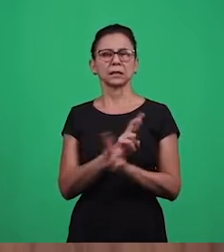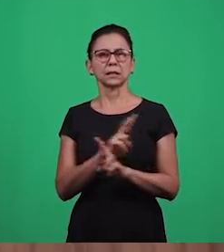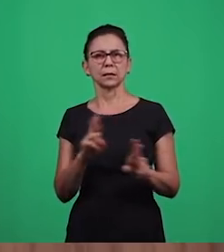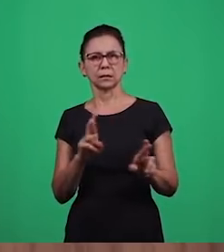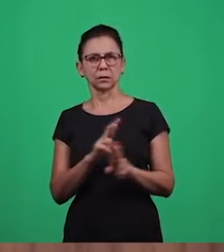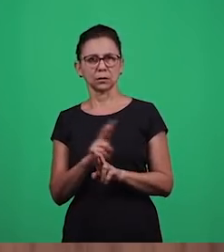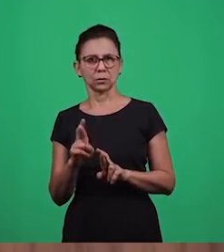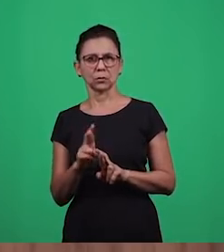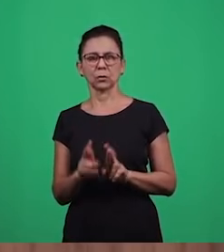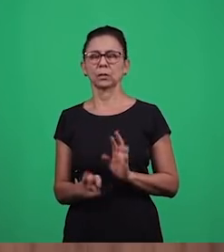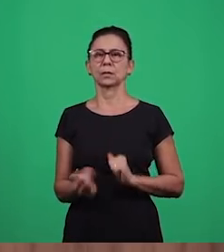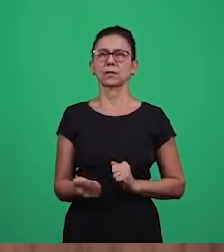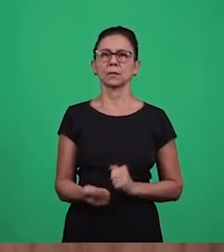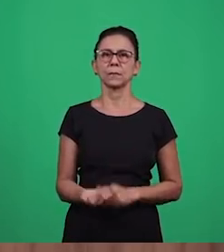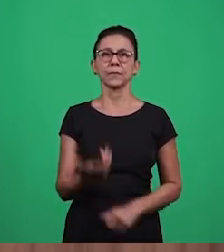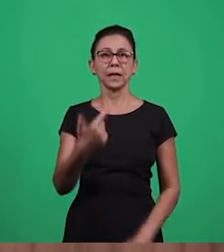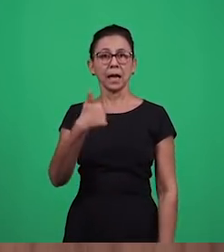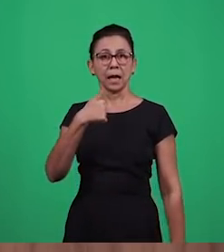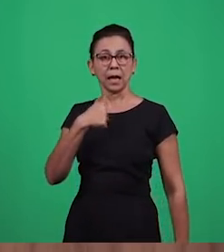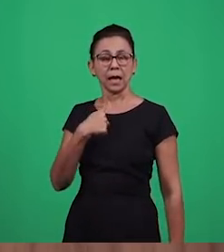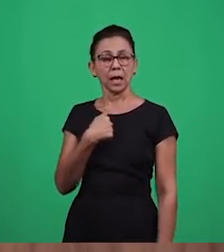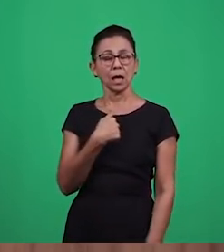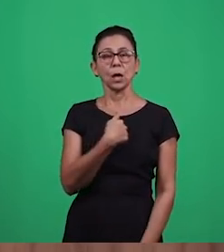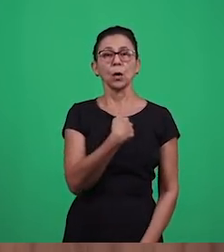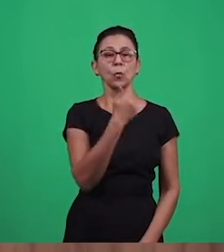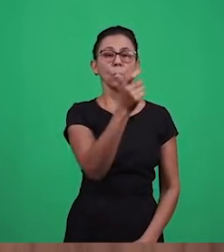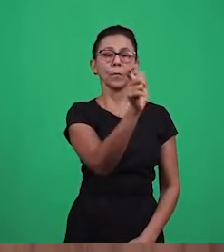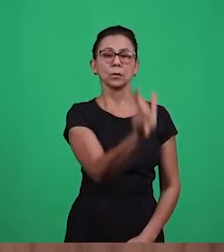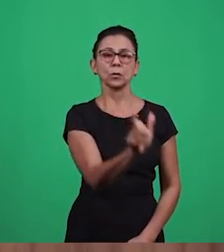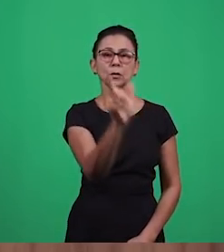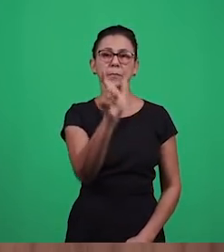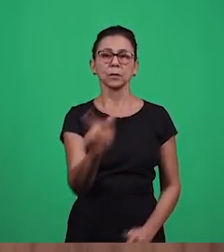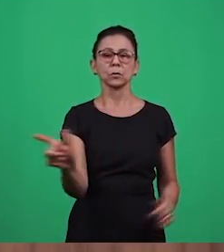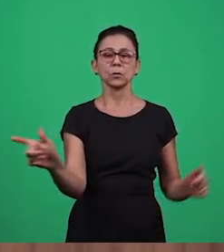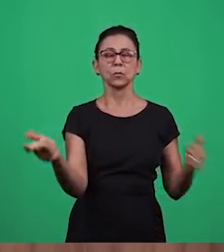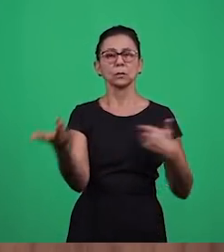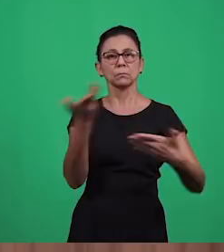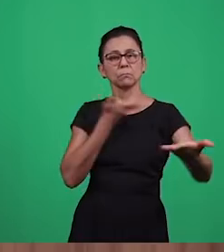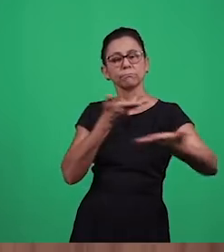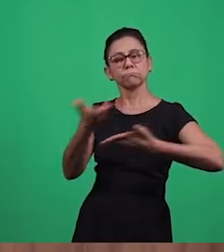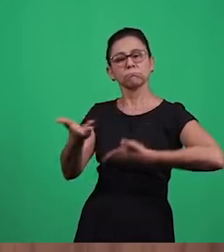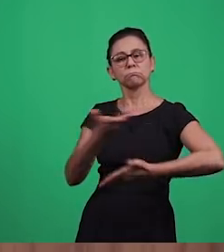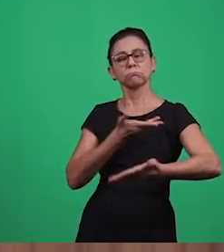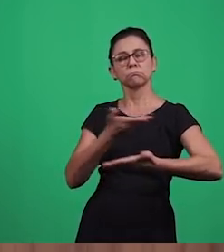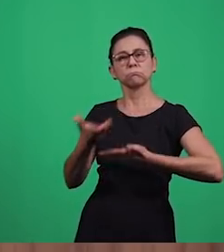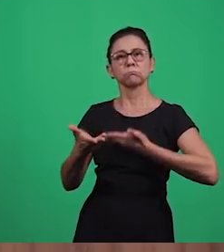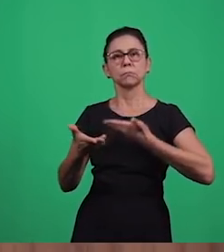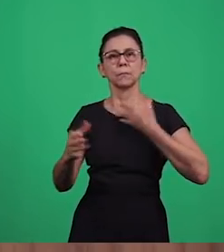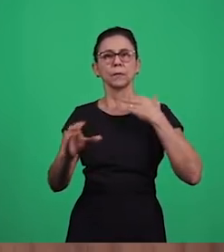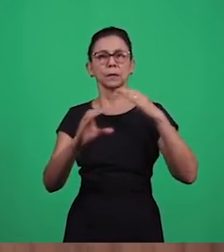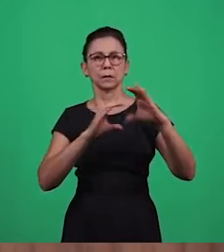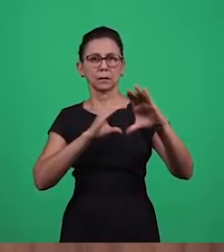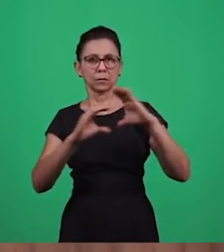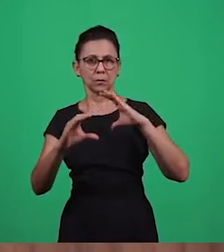relações estabelecidas entre eu e as outras pessoas num processo de